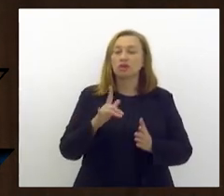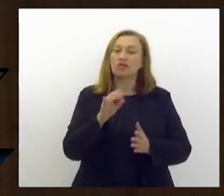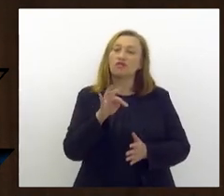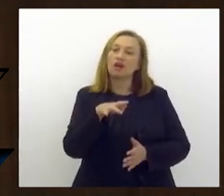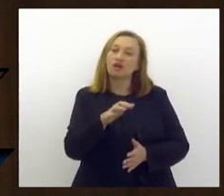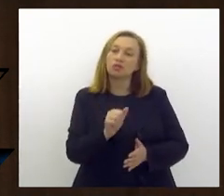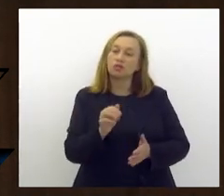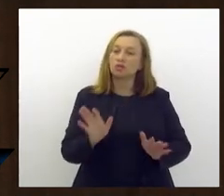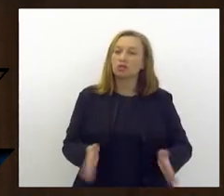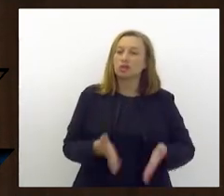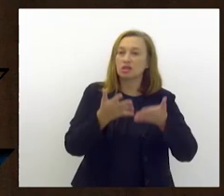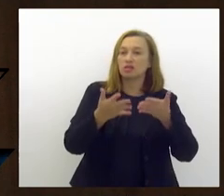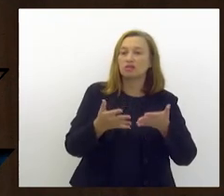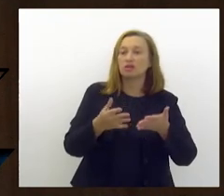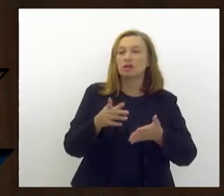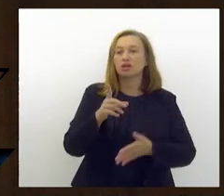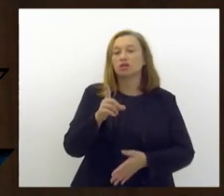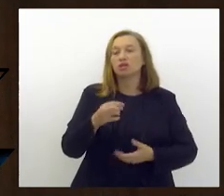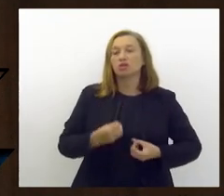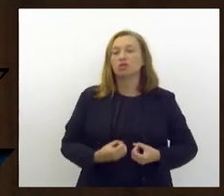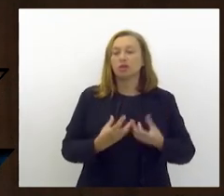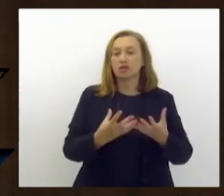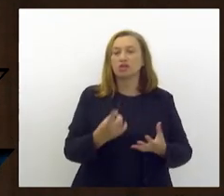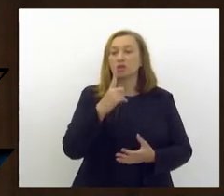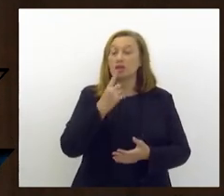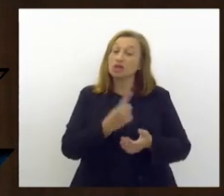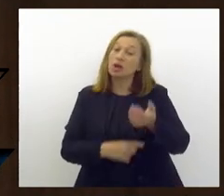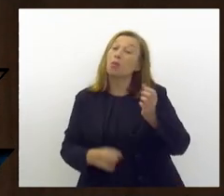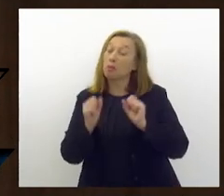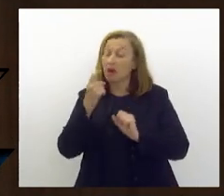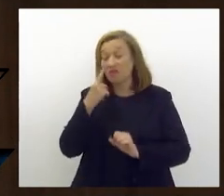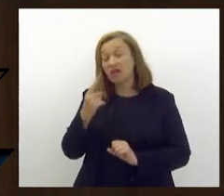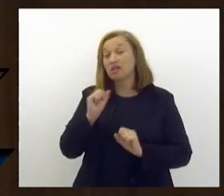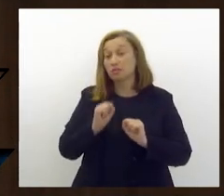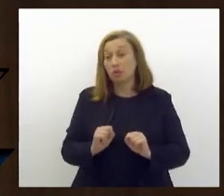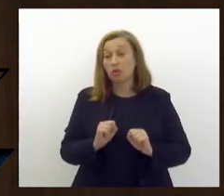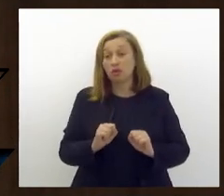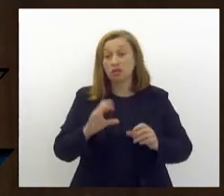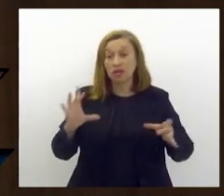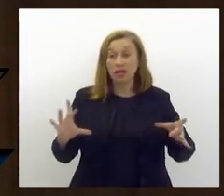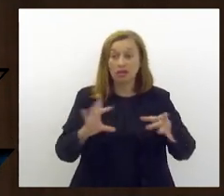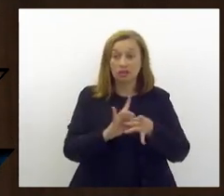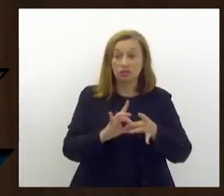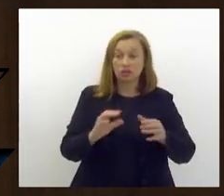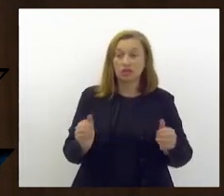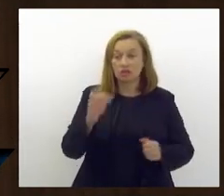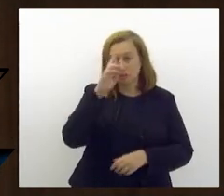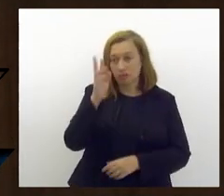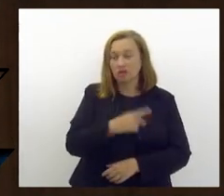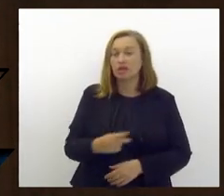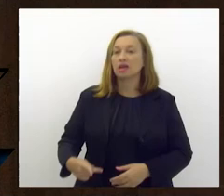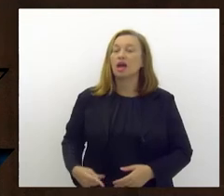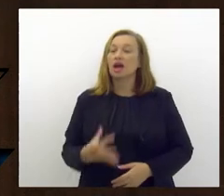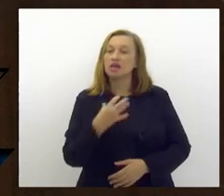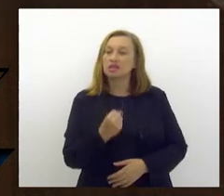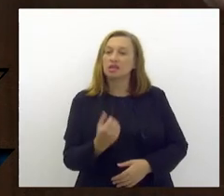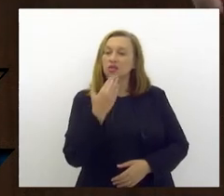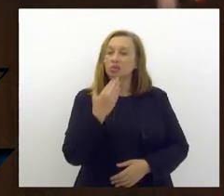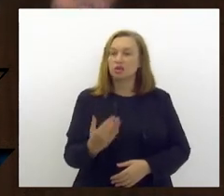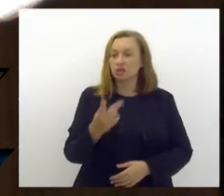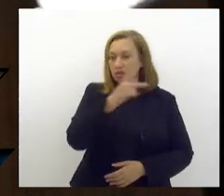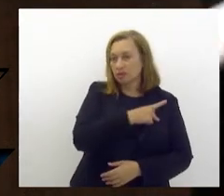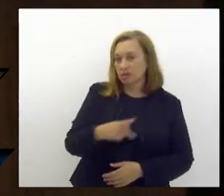incentivo à doação de sangue. Então, só para ver se pode ter ou não anexação. A presidência defere o pedido de Vossa Excelência,